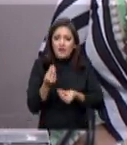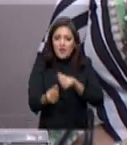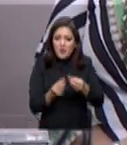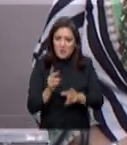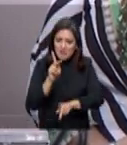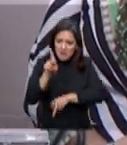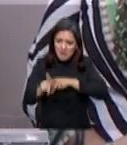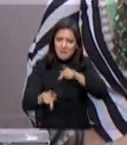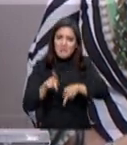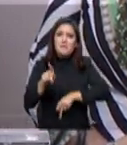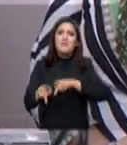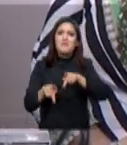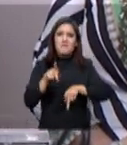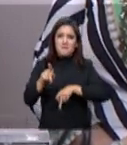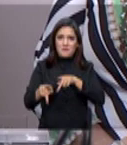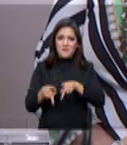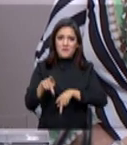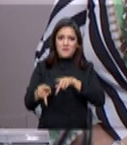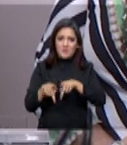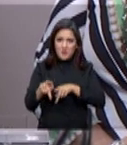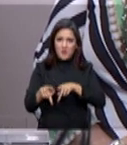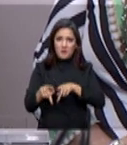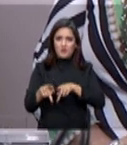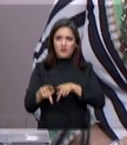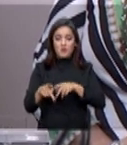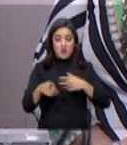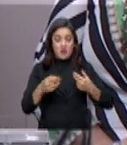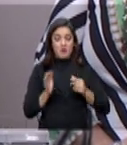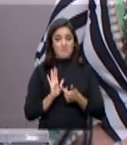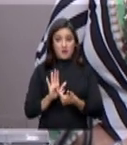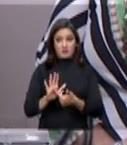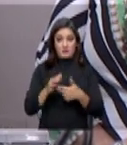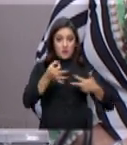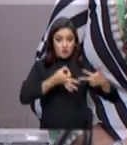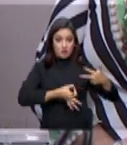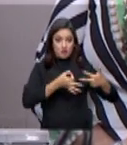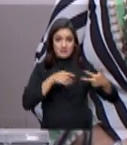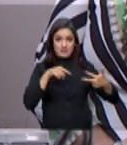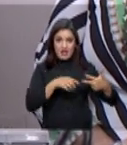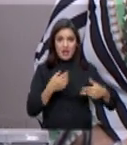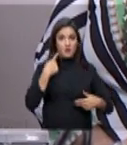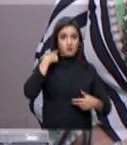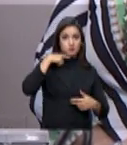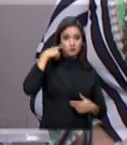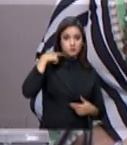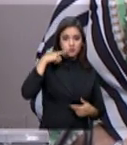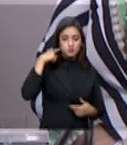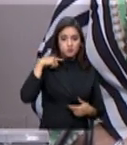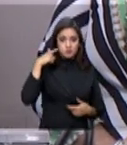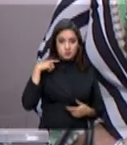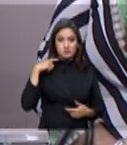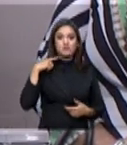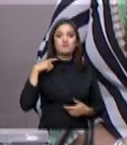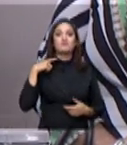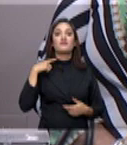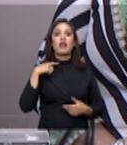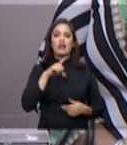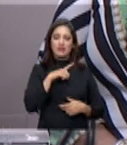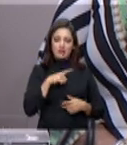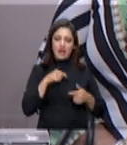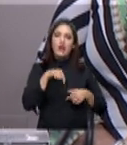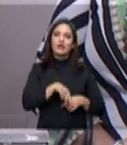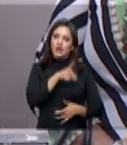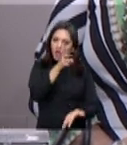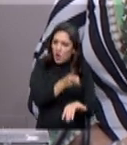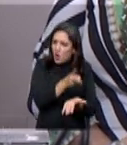povo que o poder judiciário brasileiro, a advocacia, eles estão aqui